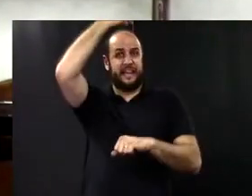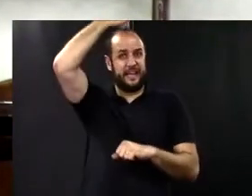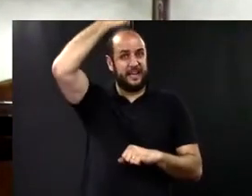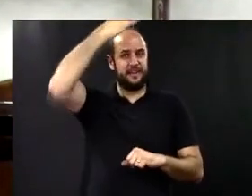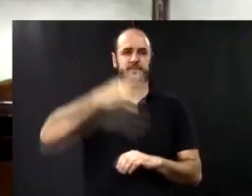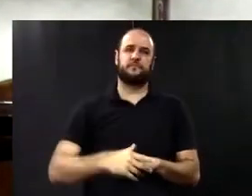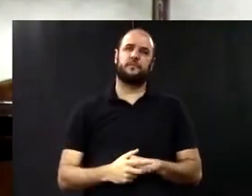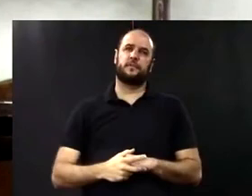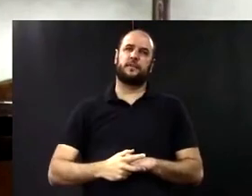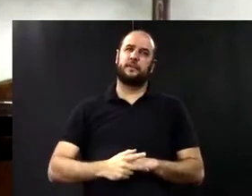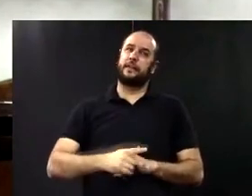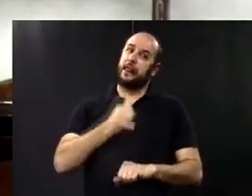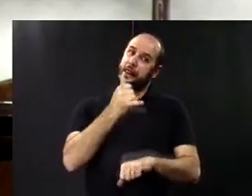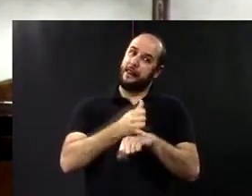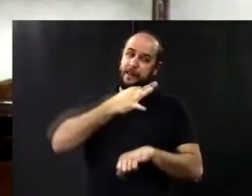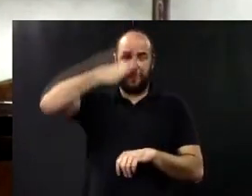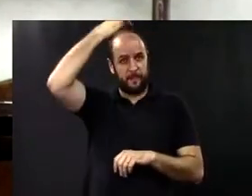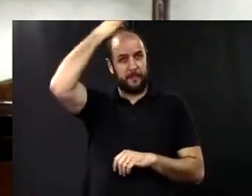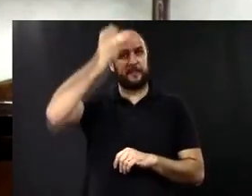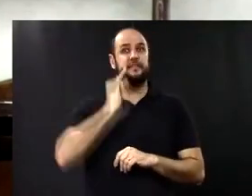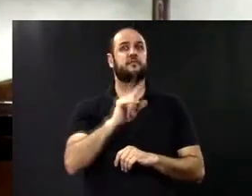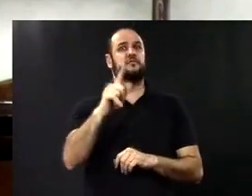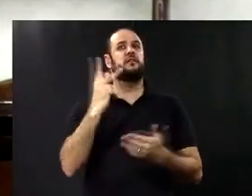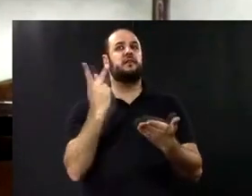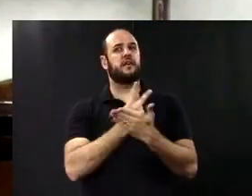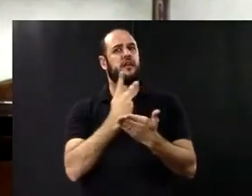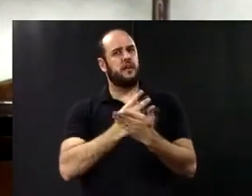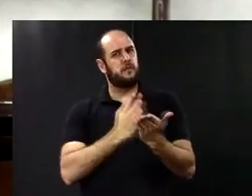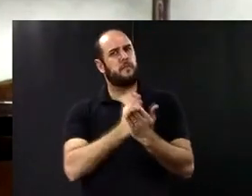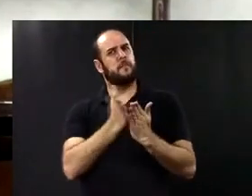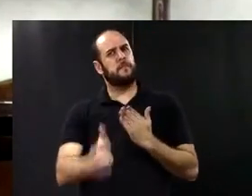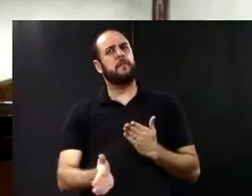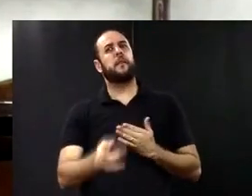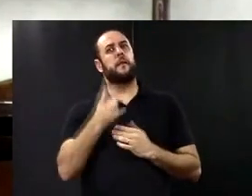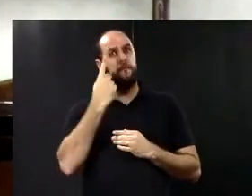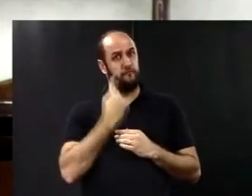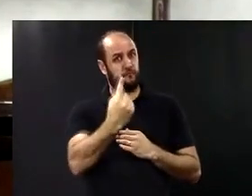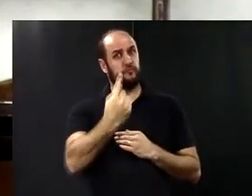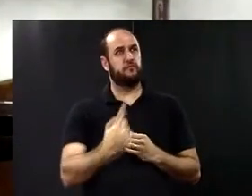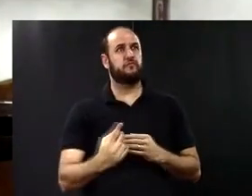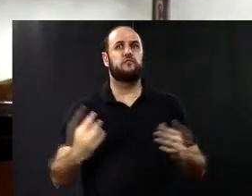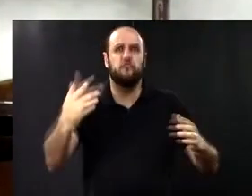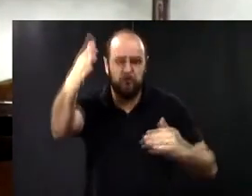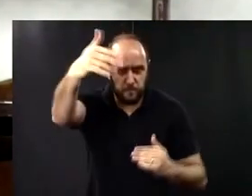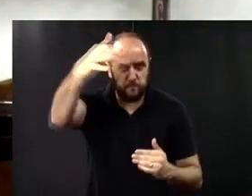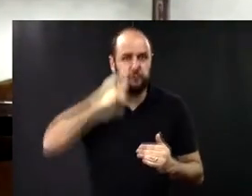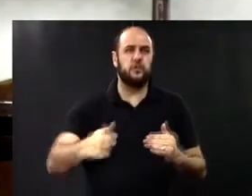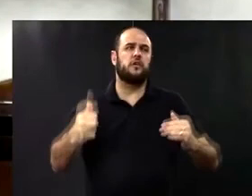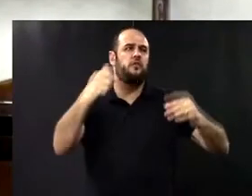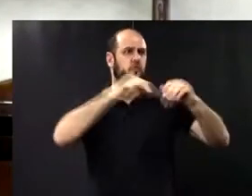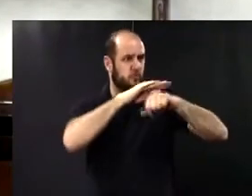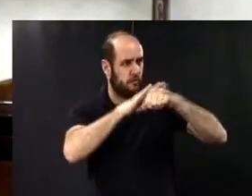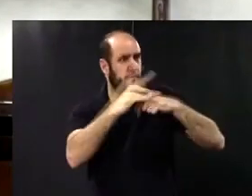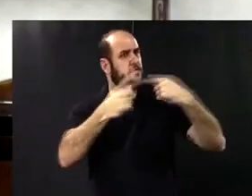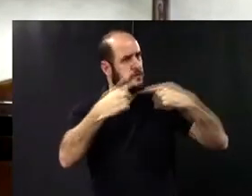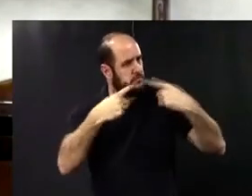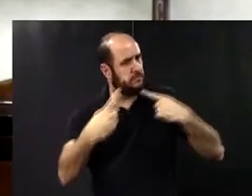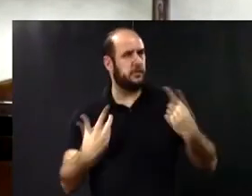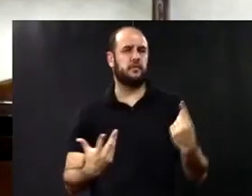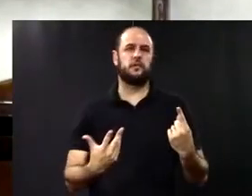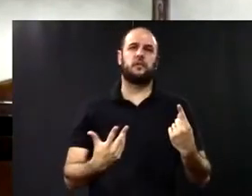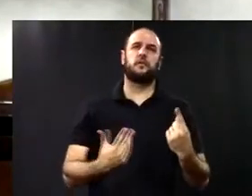que podem, no caso de uma falta sua, chegar até você e te instruir, te conduzir, ou até mesmo,